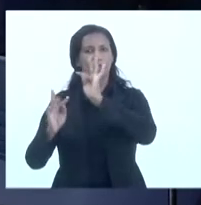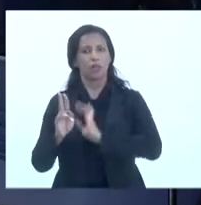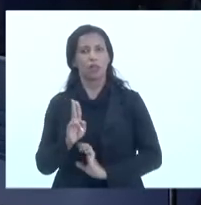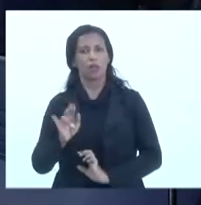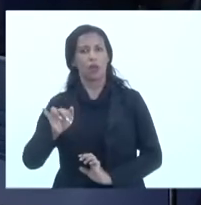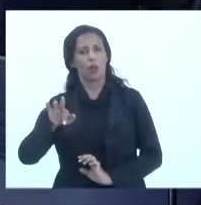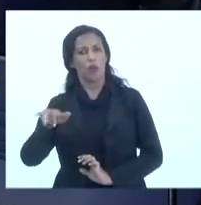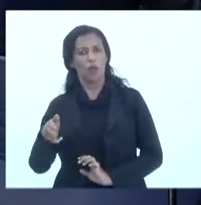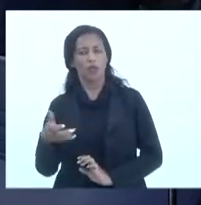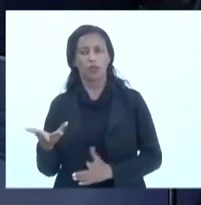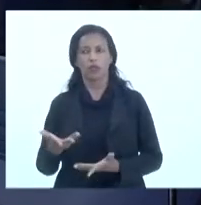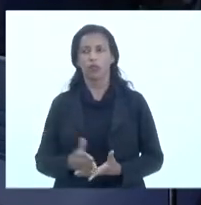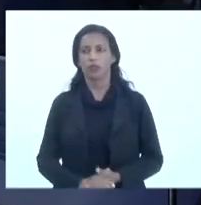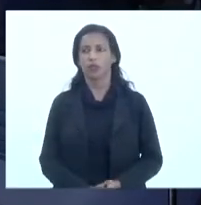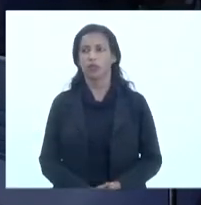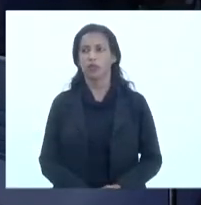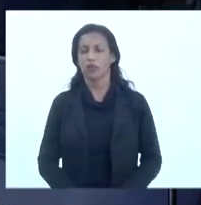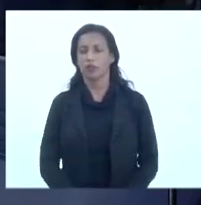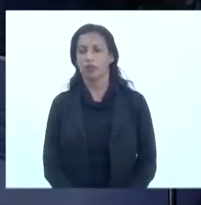favor.